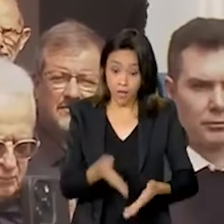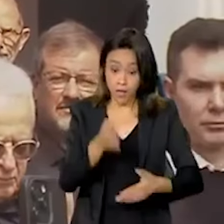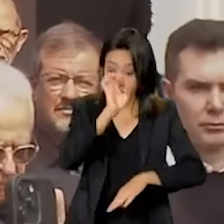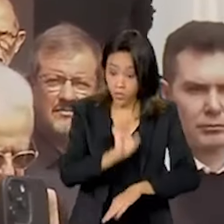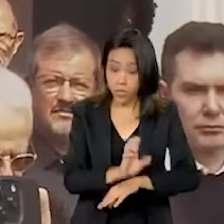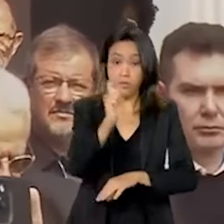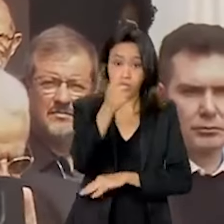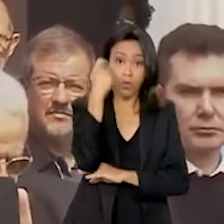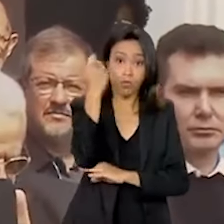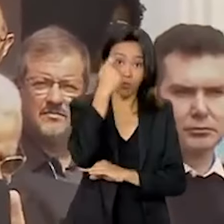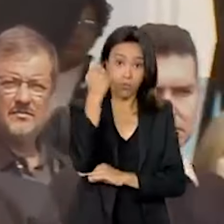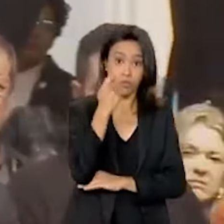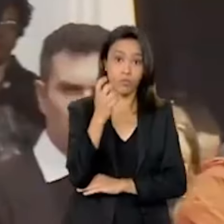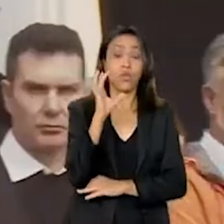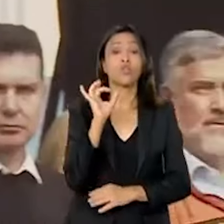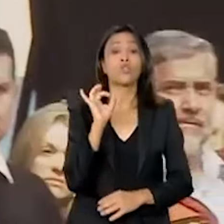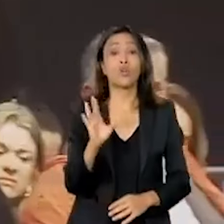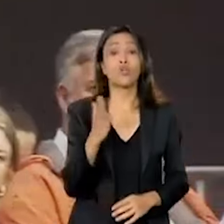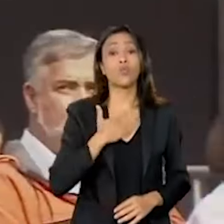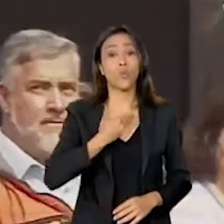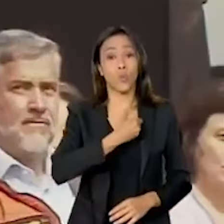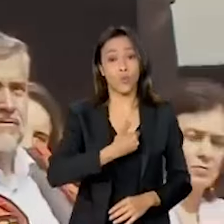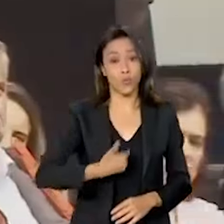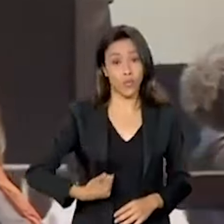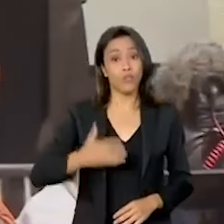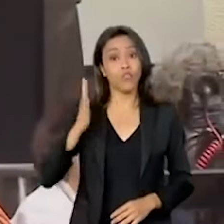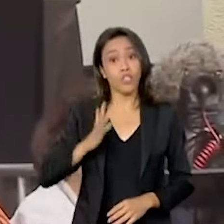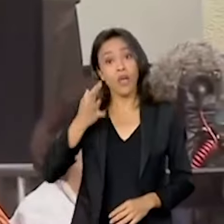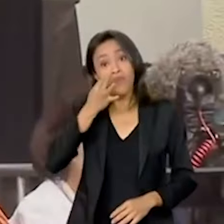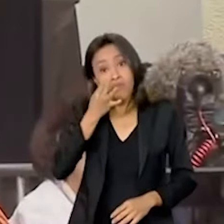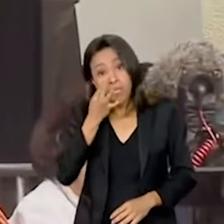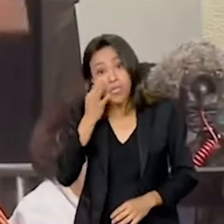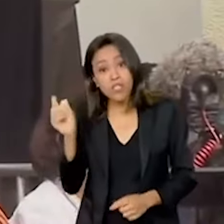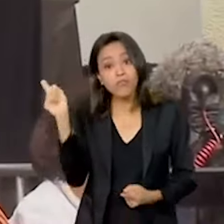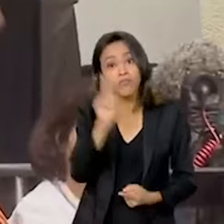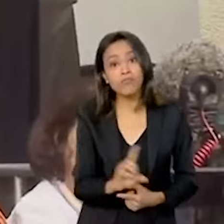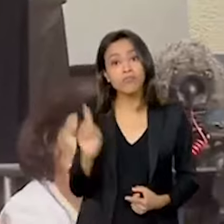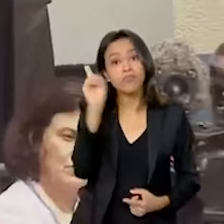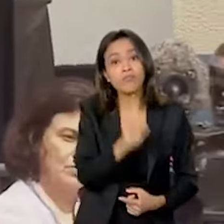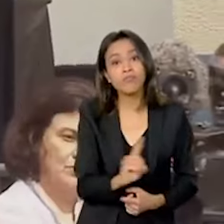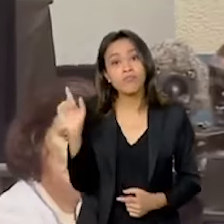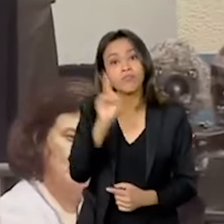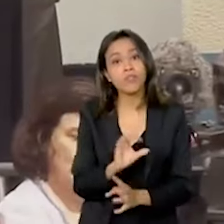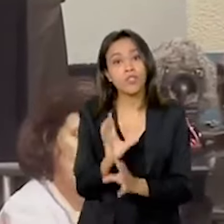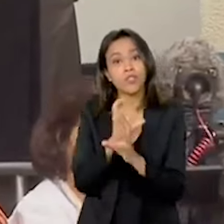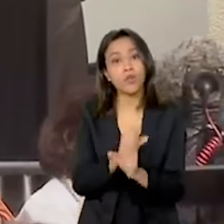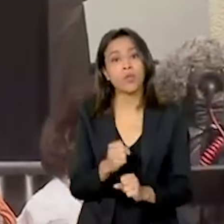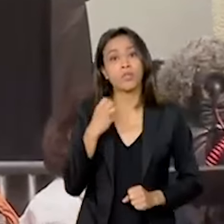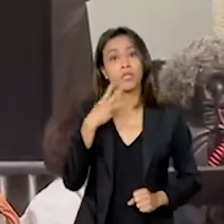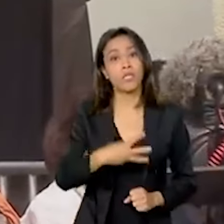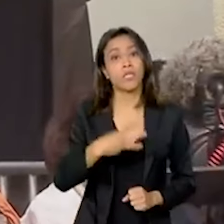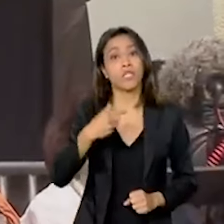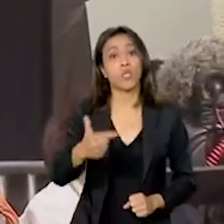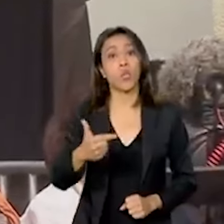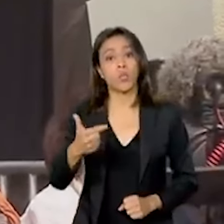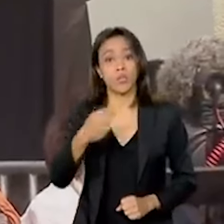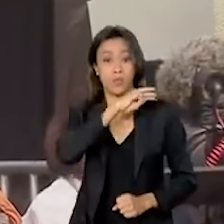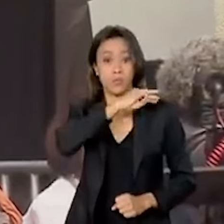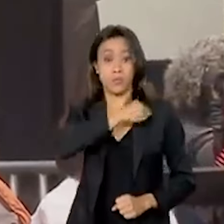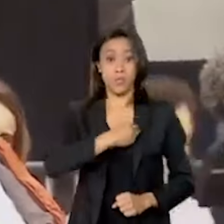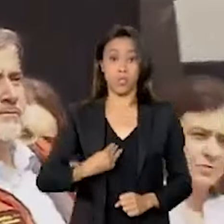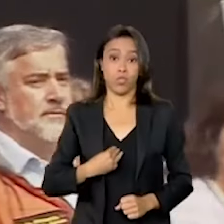Sul, só do meu governo, já estiveram presentes 32 ministros.